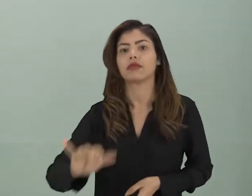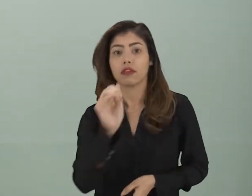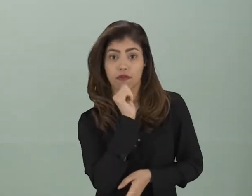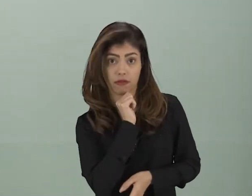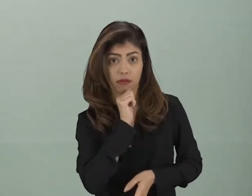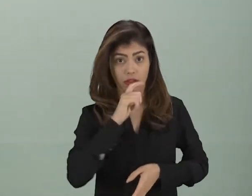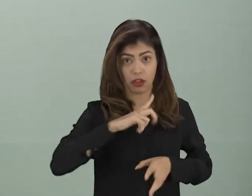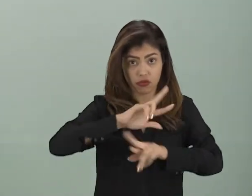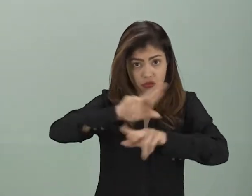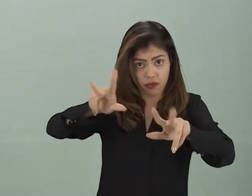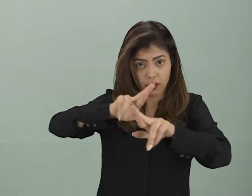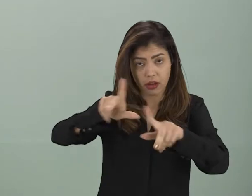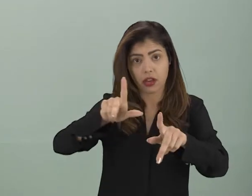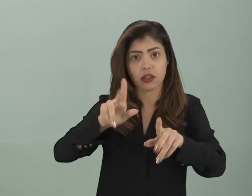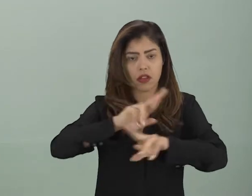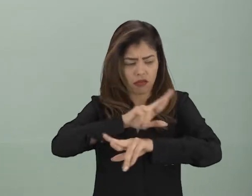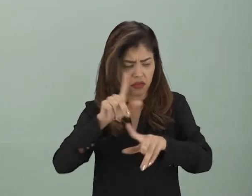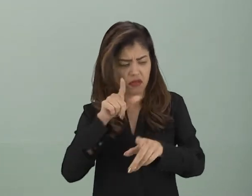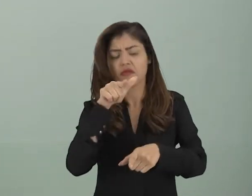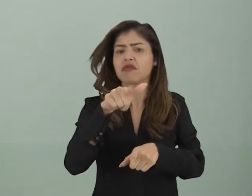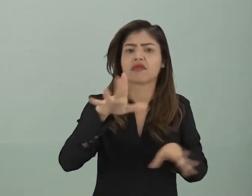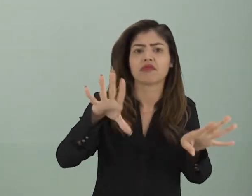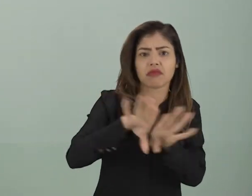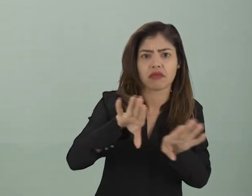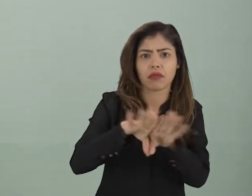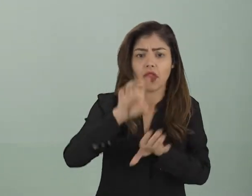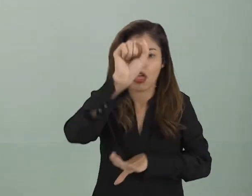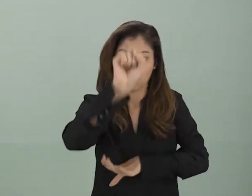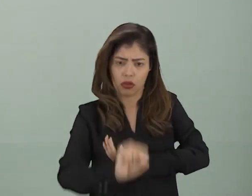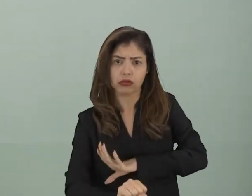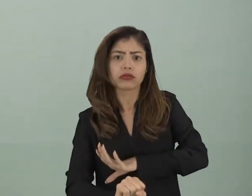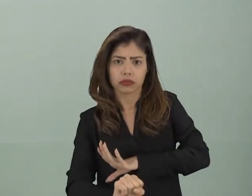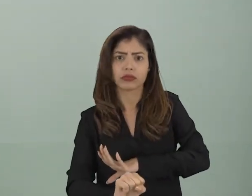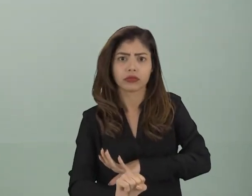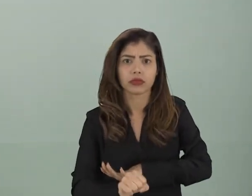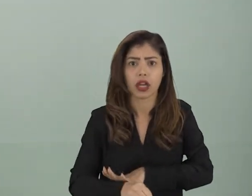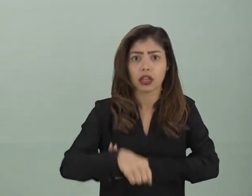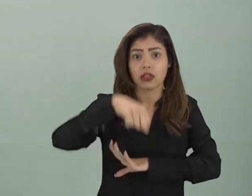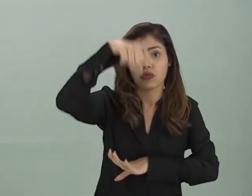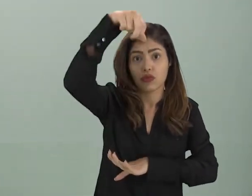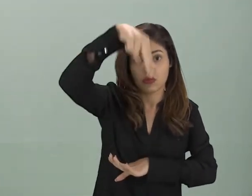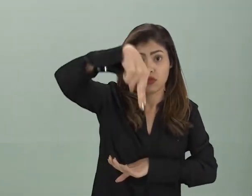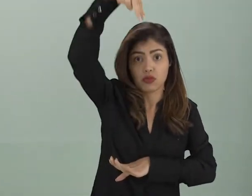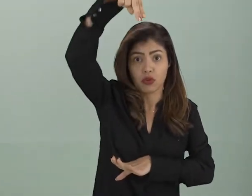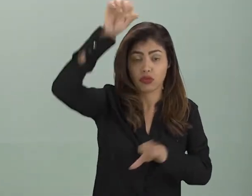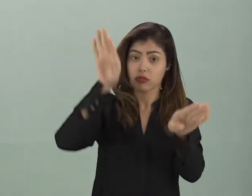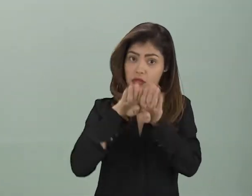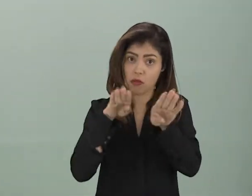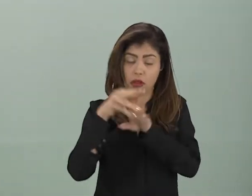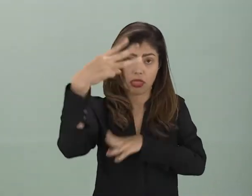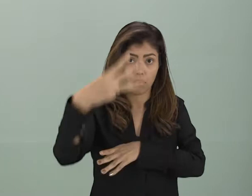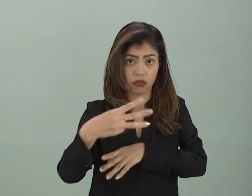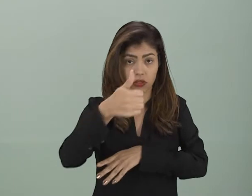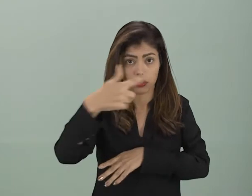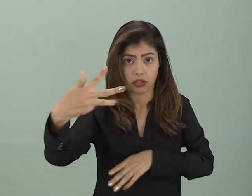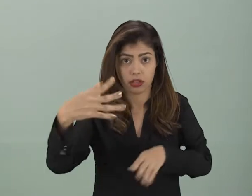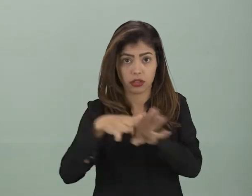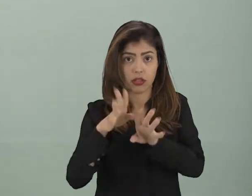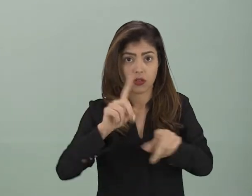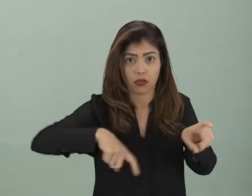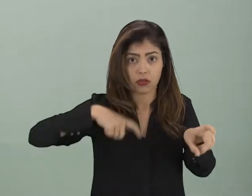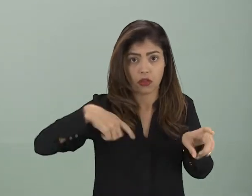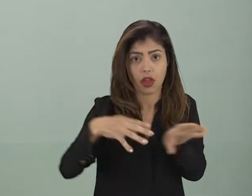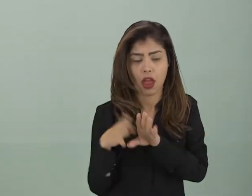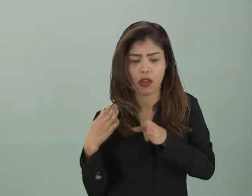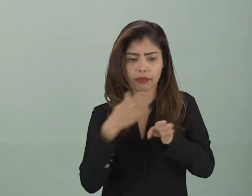umas diferenças bem grandiosas entre a parte norte, central e sul das 13 colônias, e isso vai influenciar